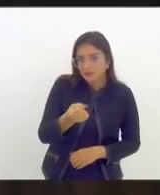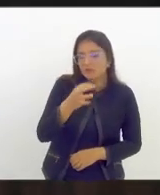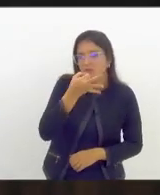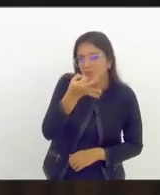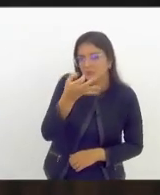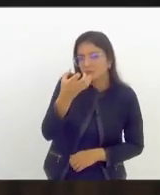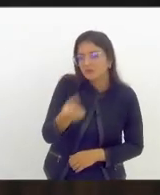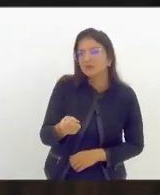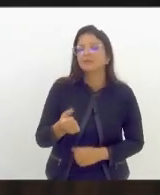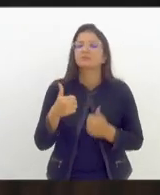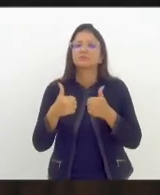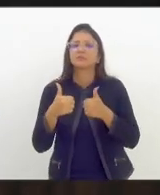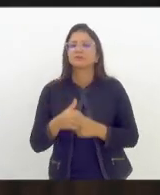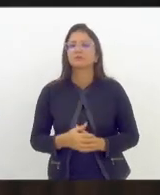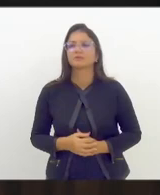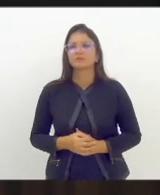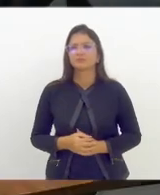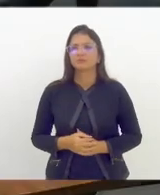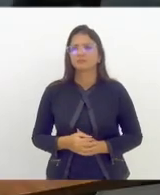indústria.